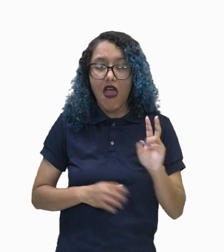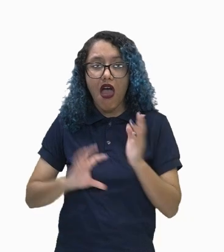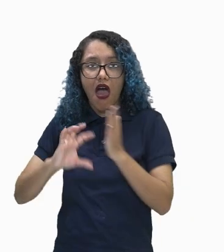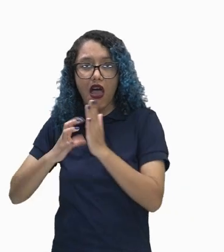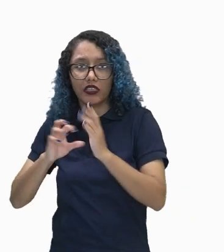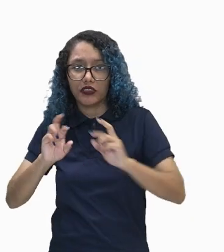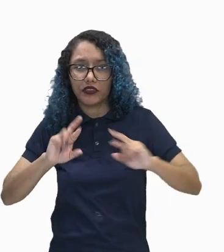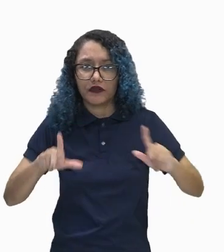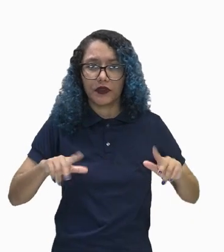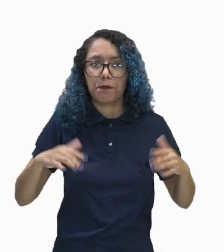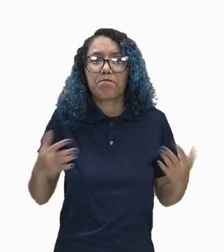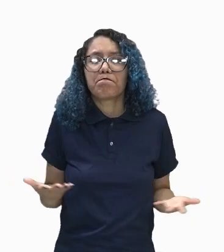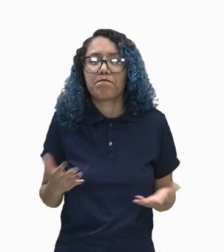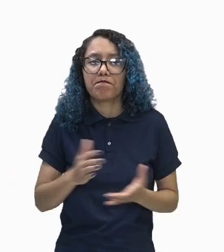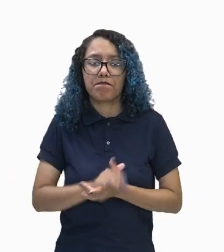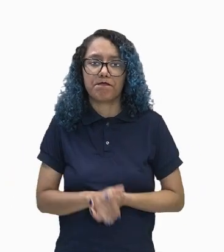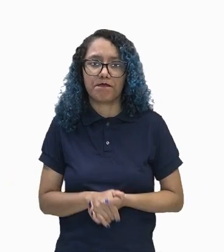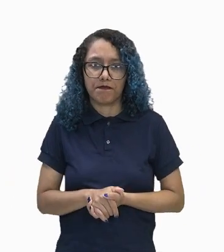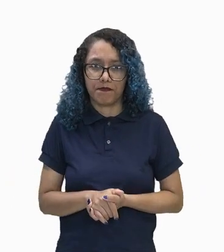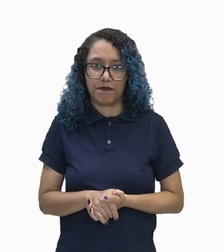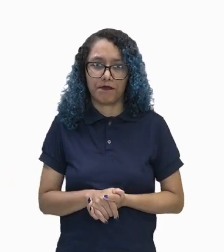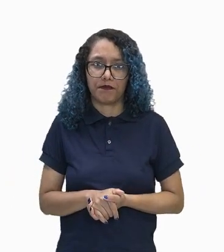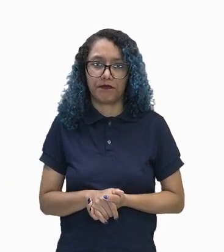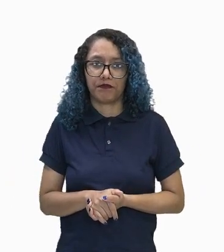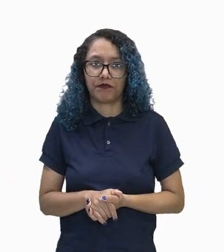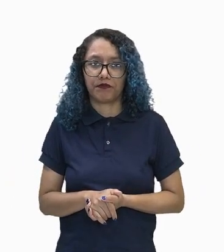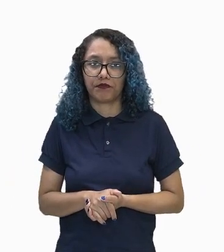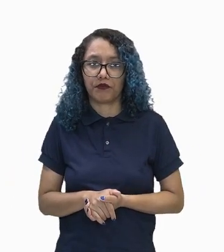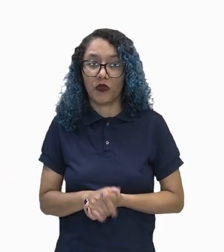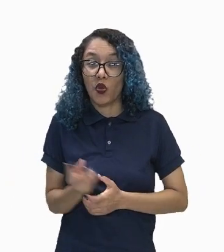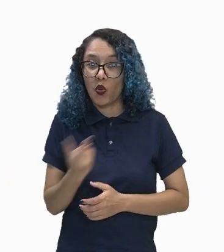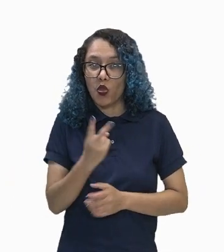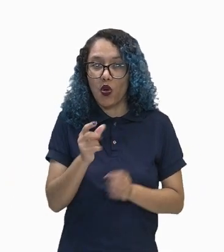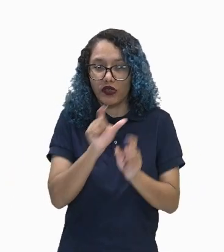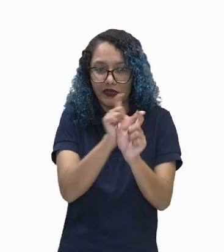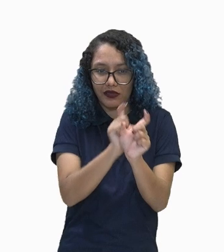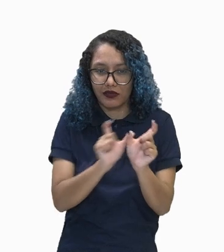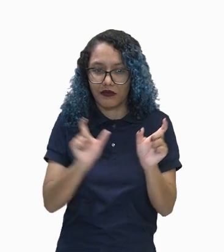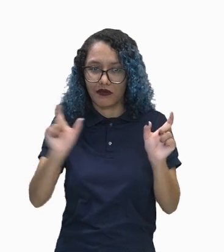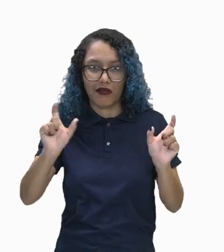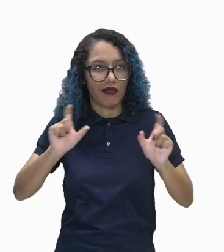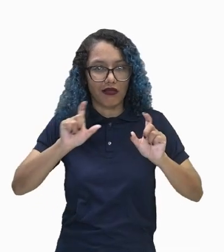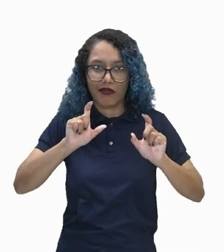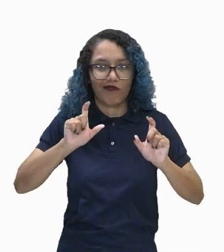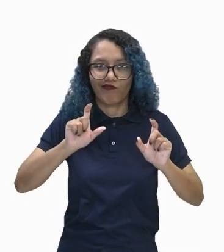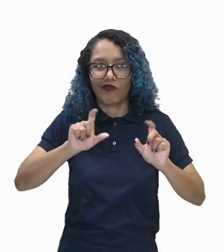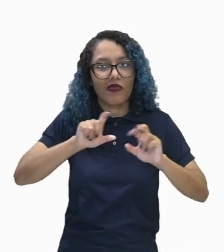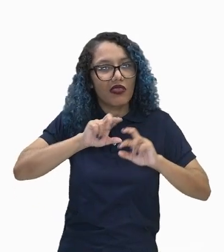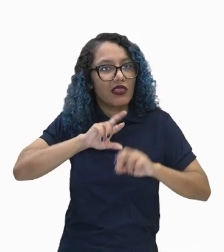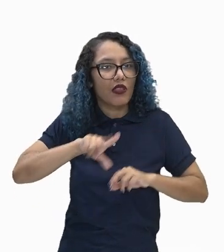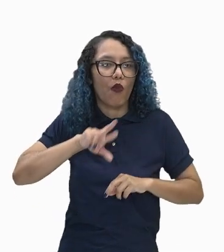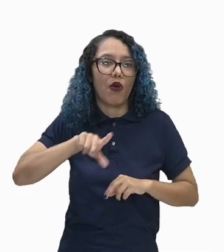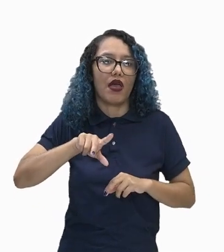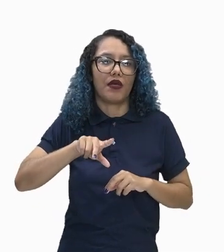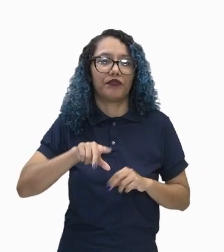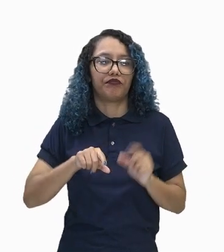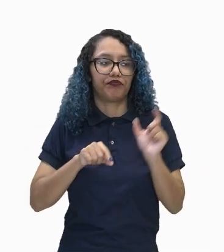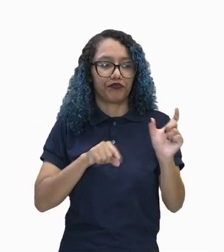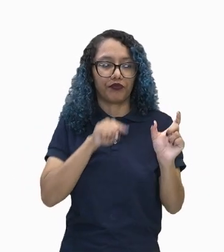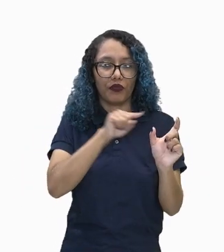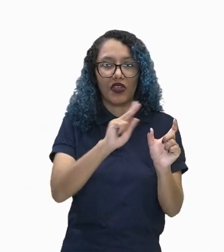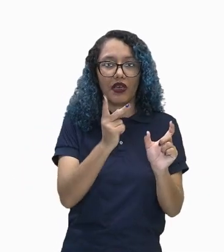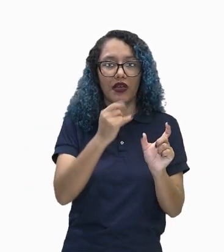da AIDS? HIV e AIDS não são sinônimos, certo? HIV é o vírus